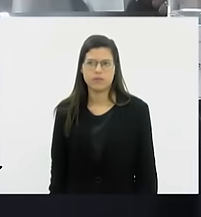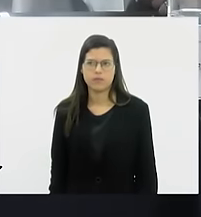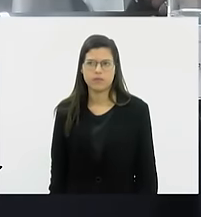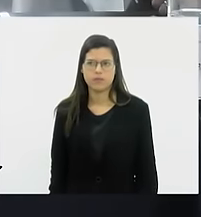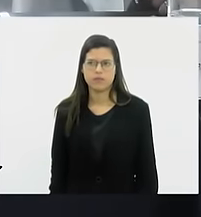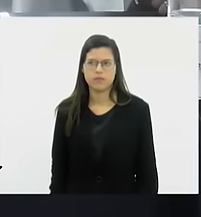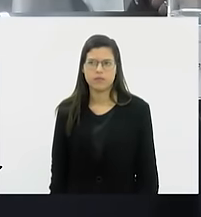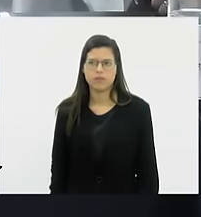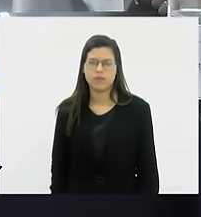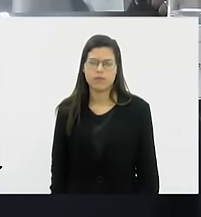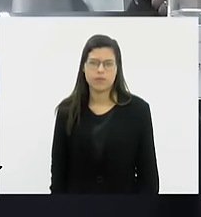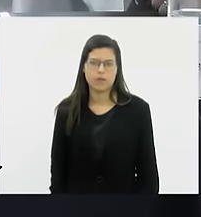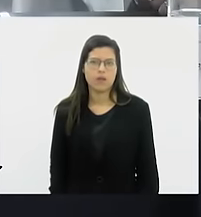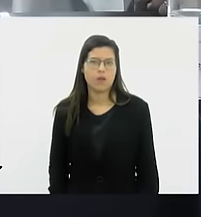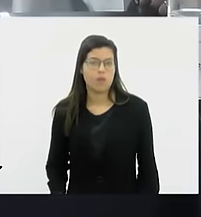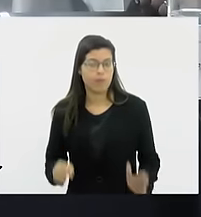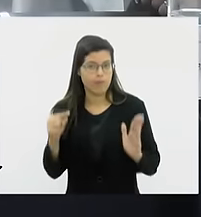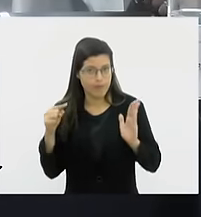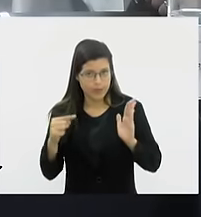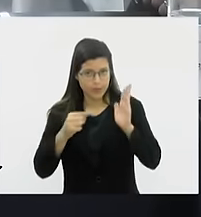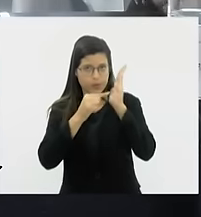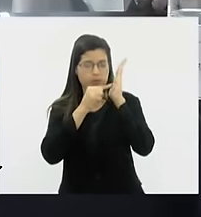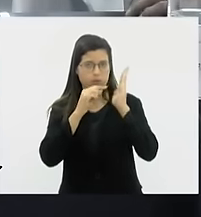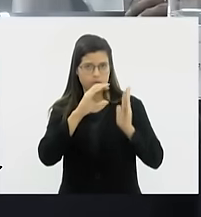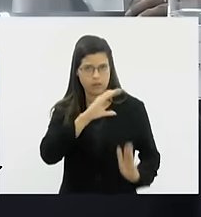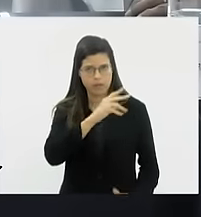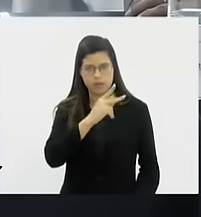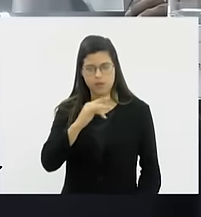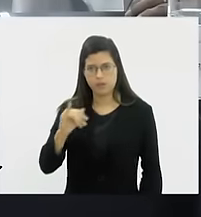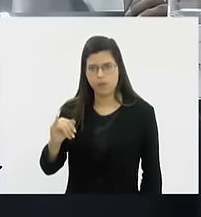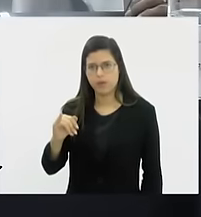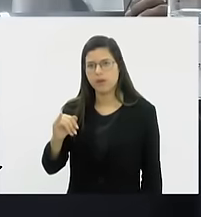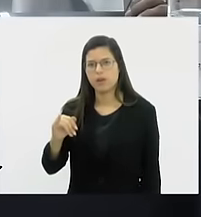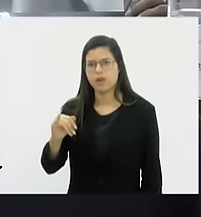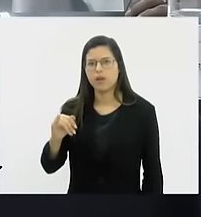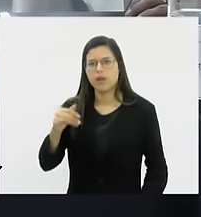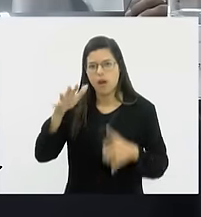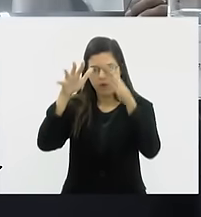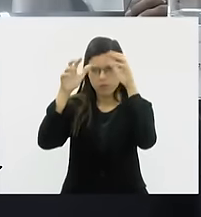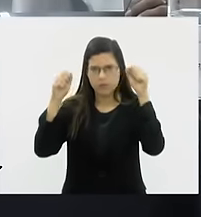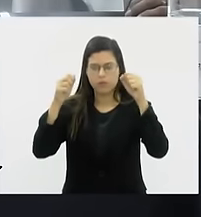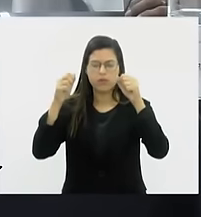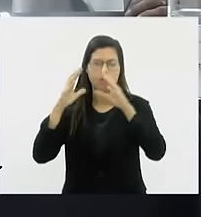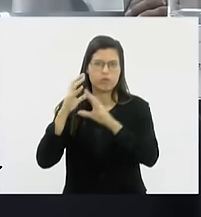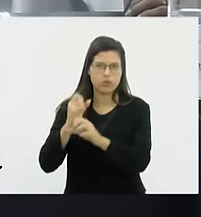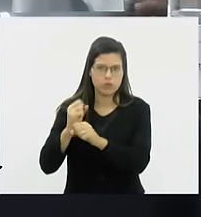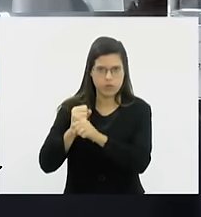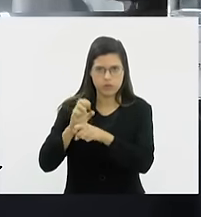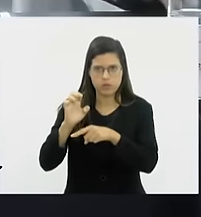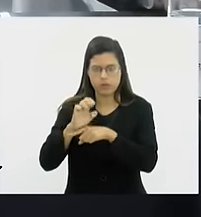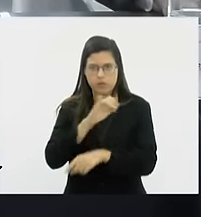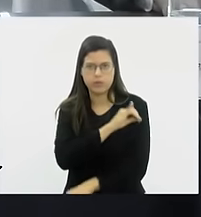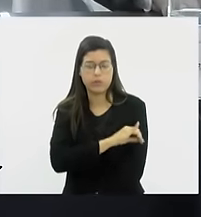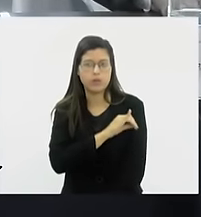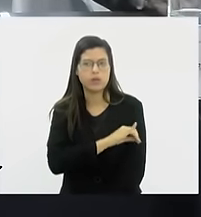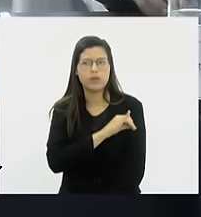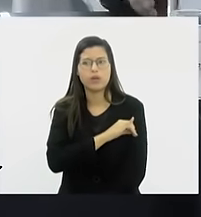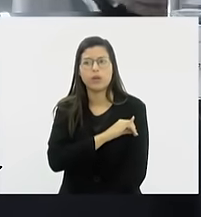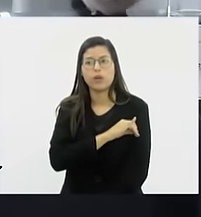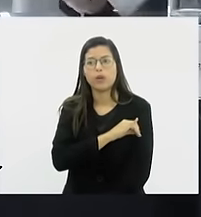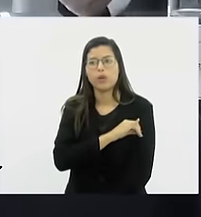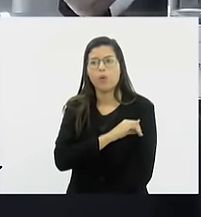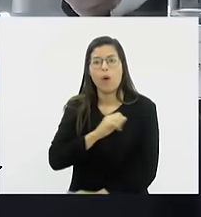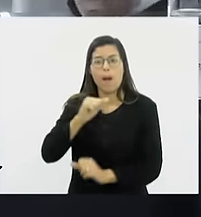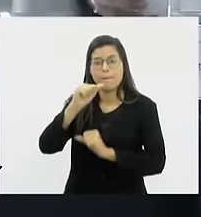É objeto de uma denúncia dessa CPI ao Tribunal de Contas do Estado, a renovação com o aumento